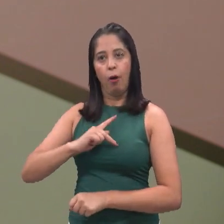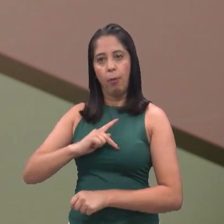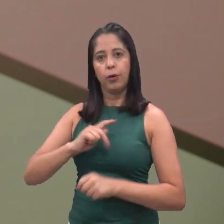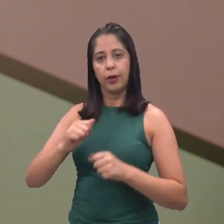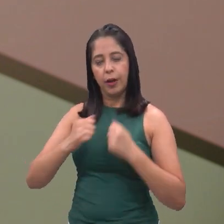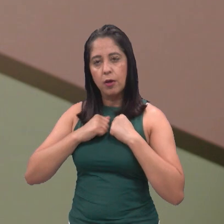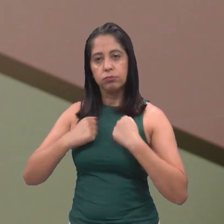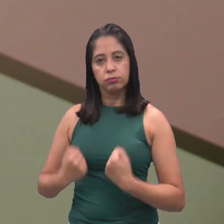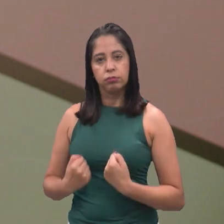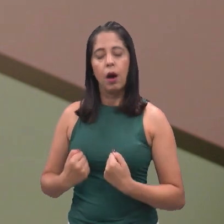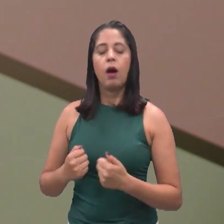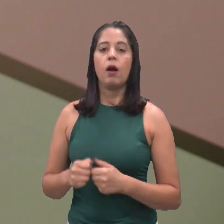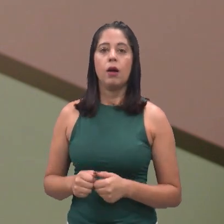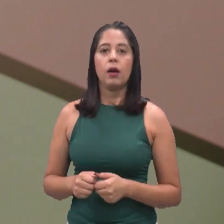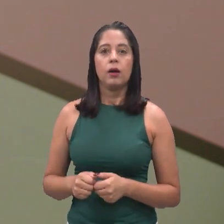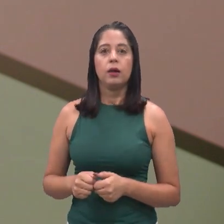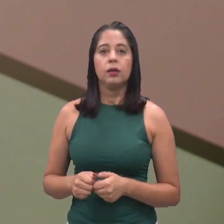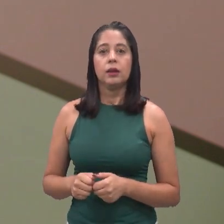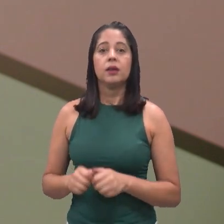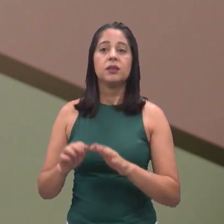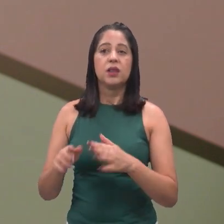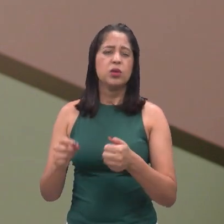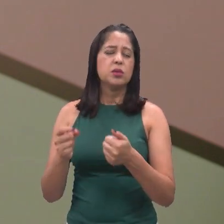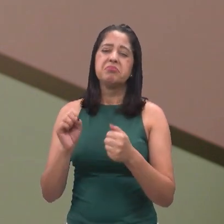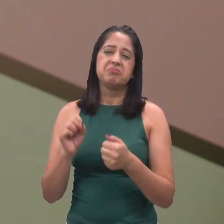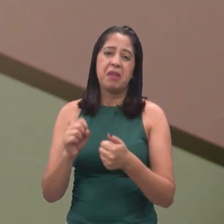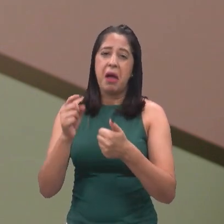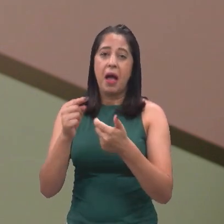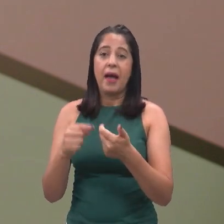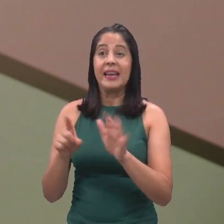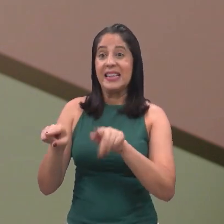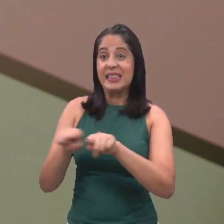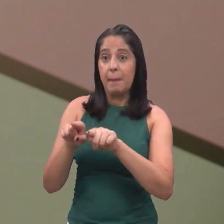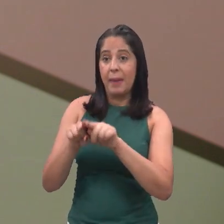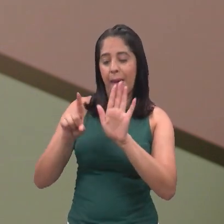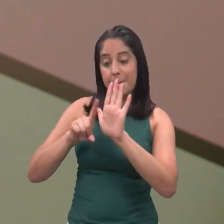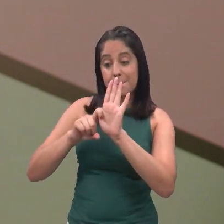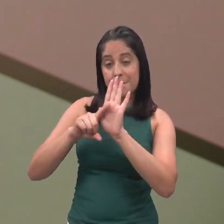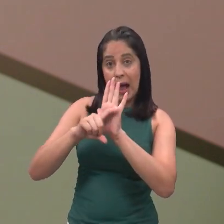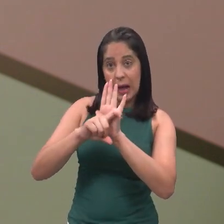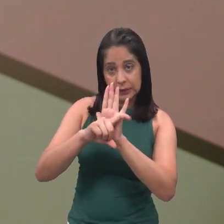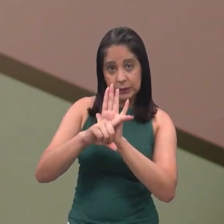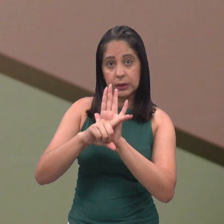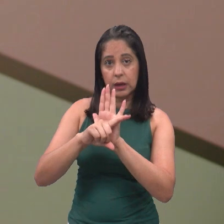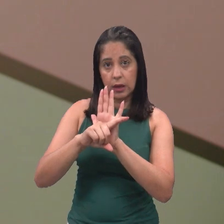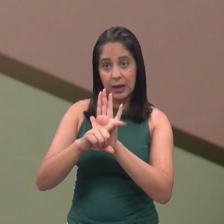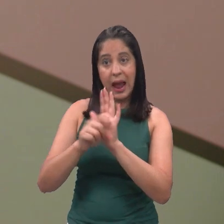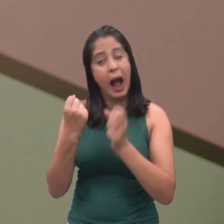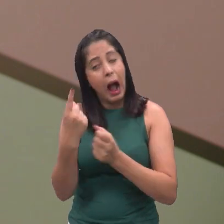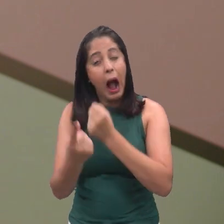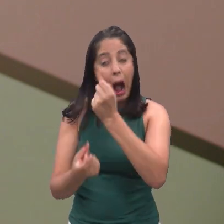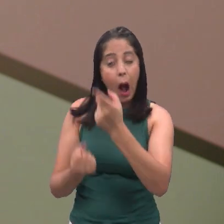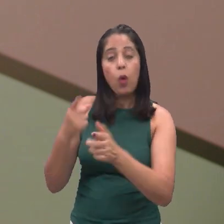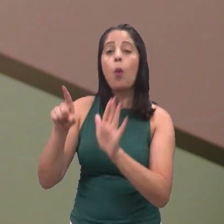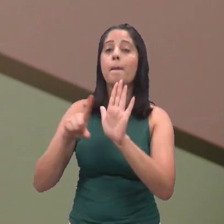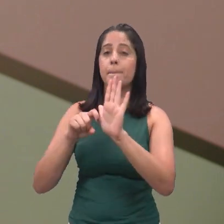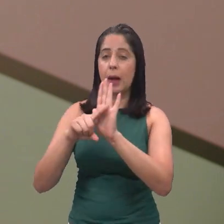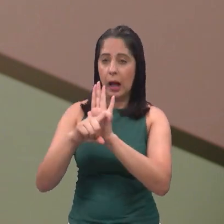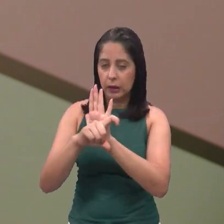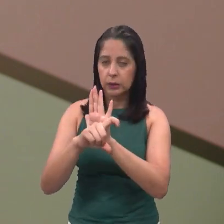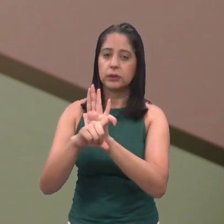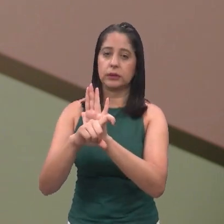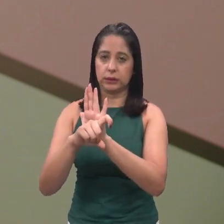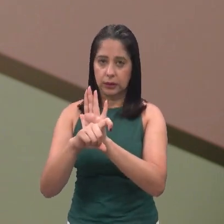idade, que são alguns exemplos. E a pneumonia bacteriana também, algumas bactérias que são contempladas